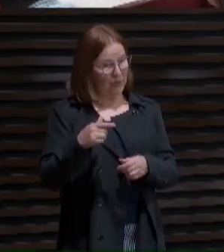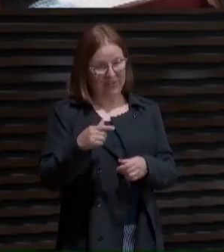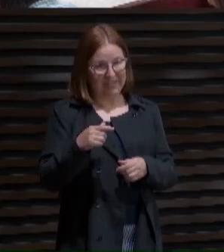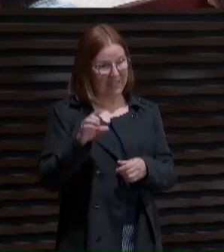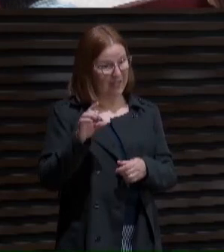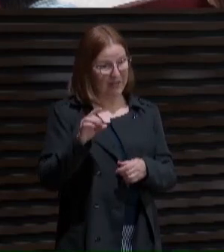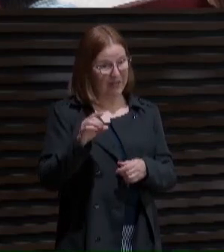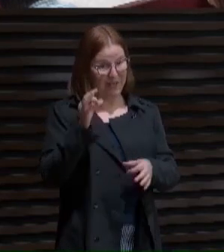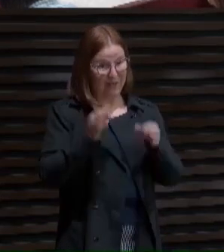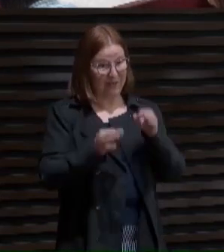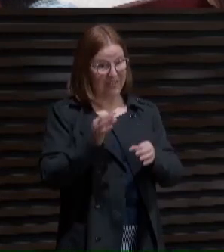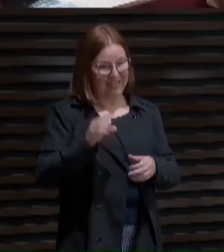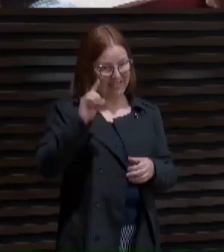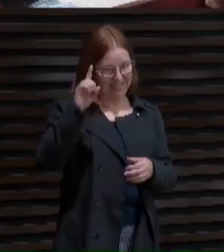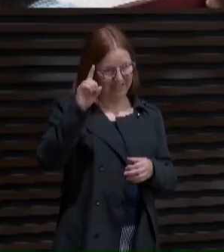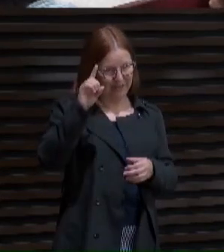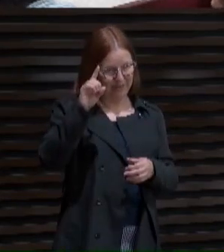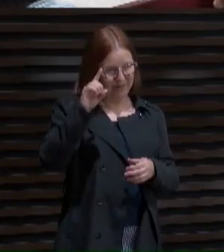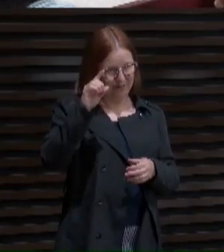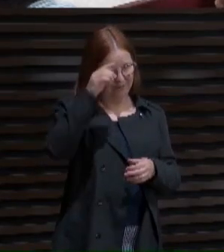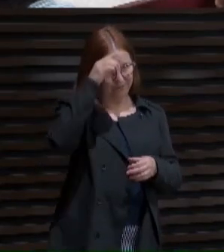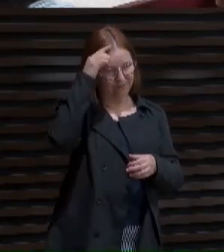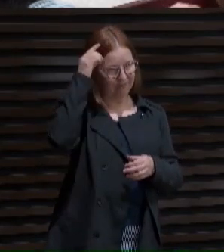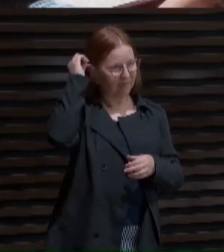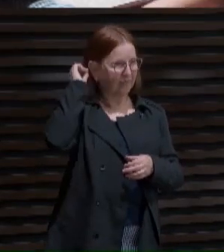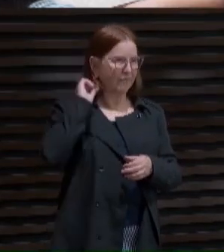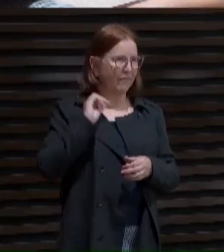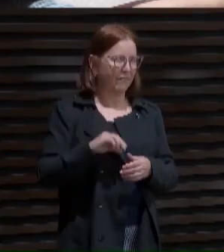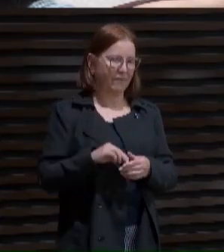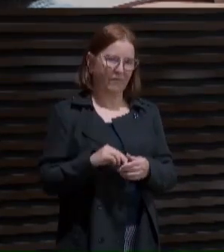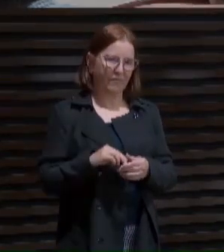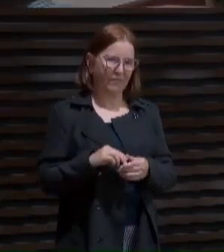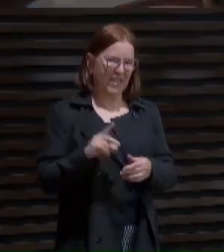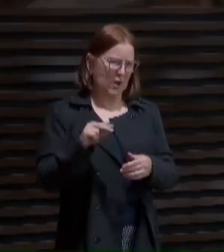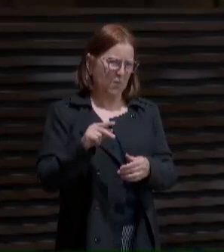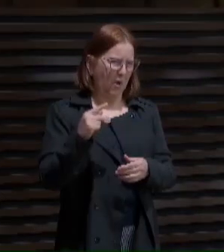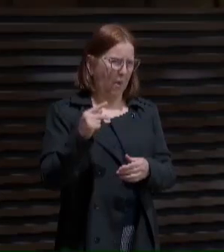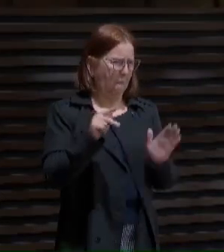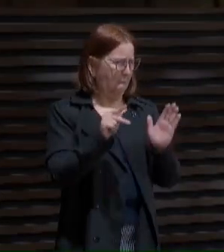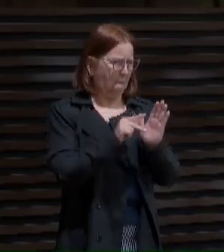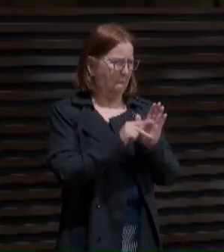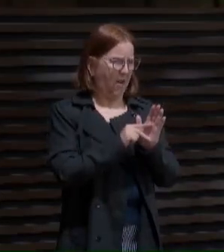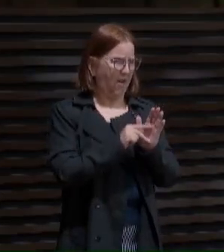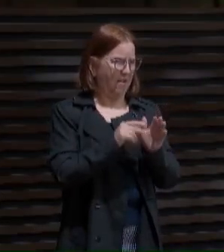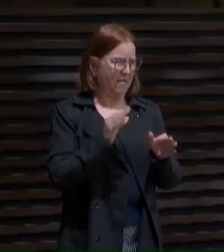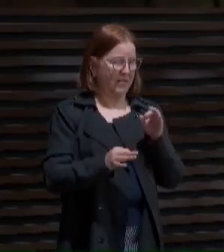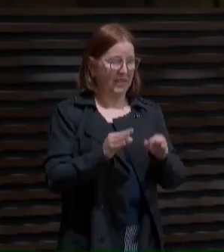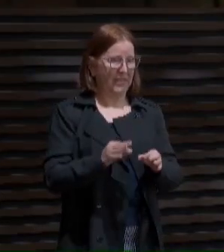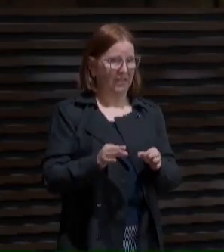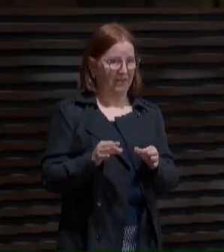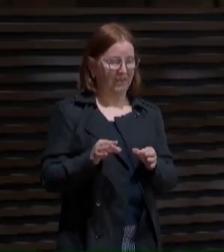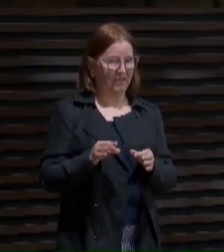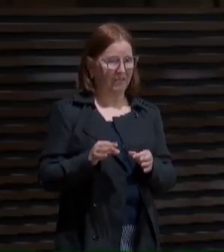Deus, como se você tivesse a posse de alguma coisa. Então você tem a Bíblia, agora eu tenho a justiça